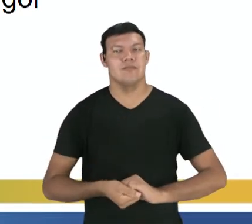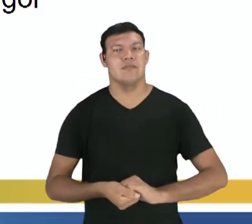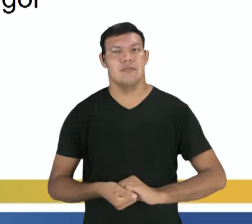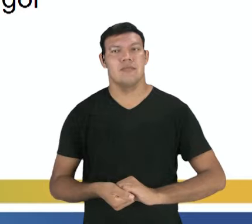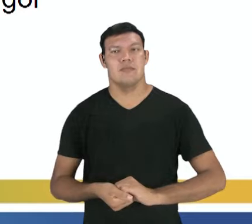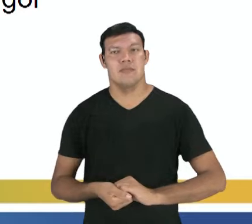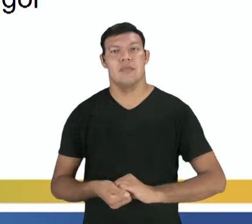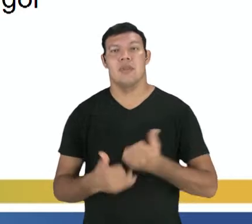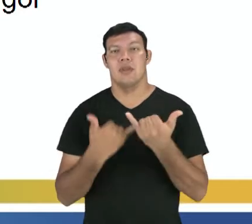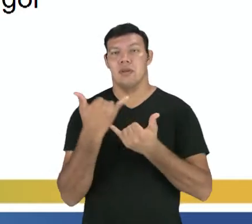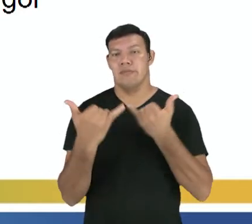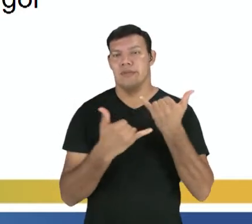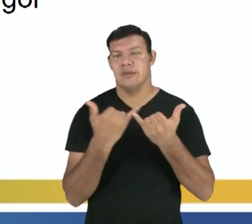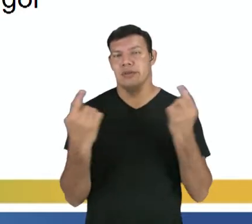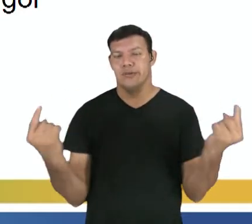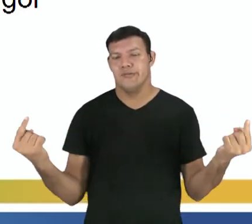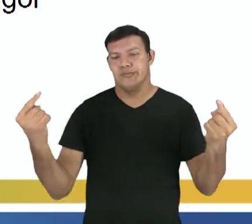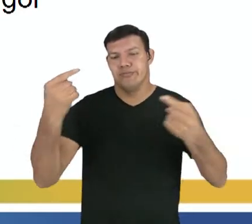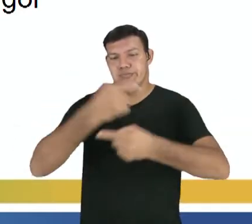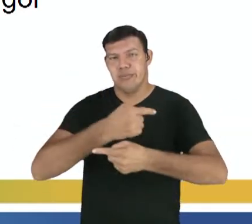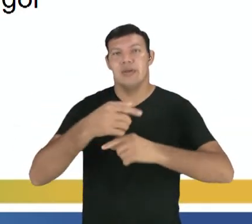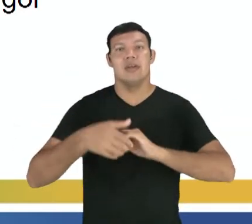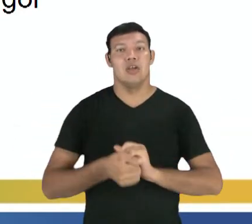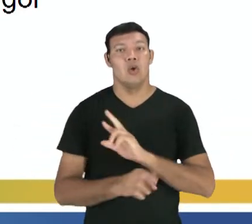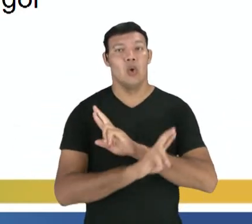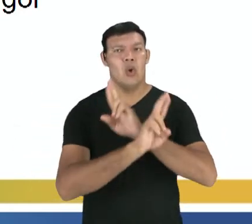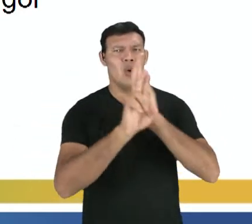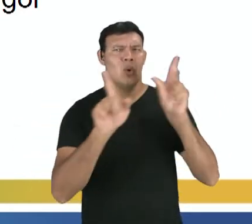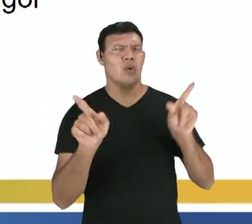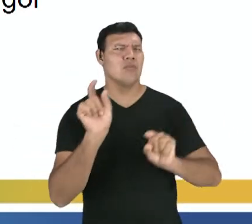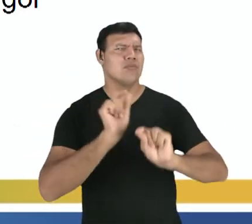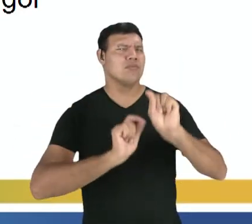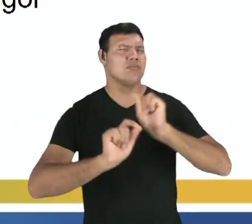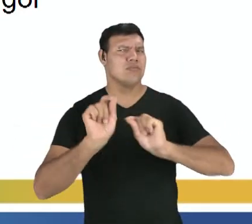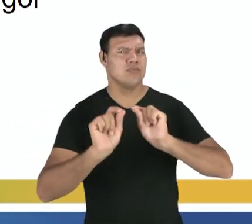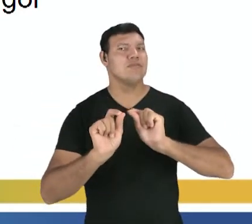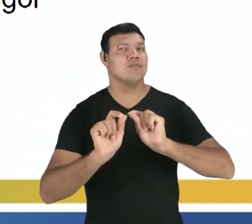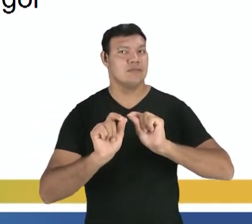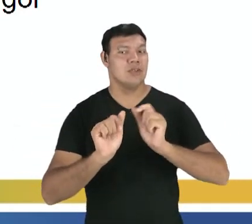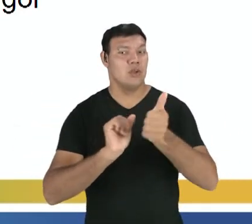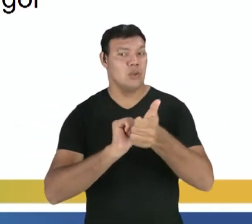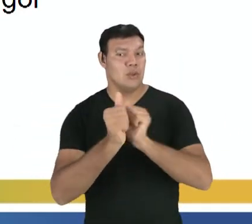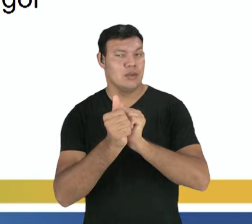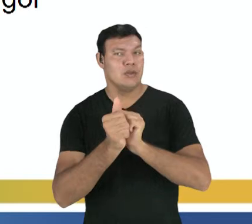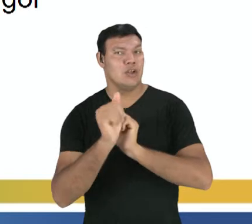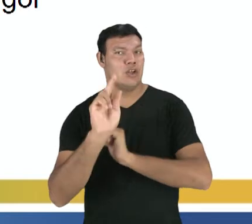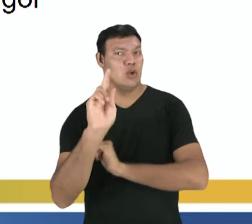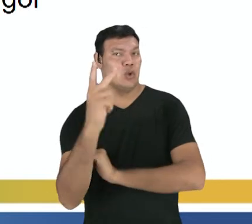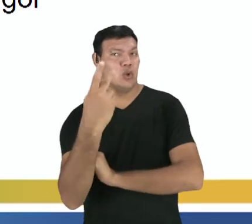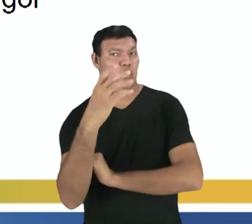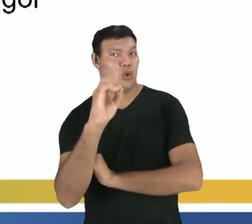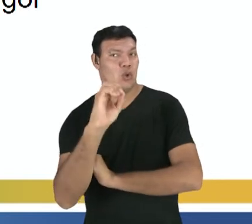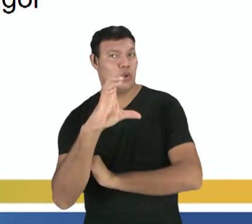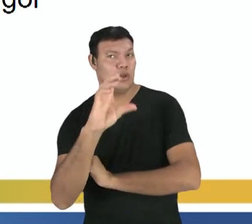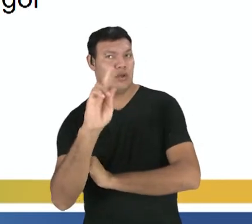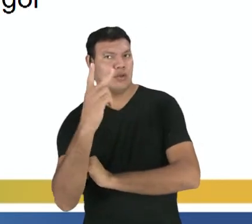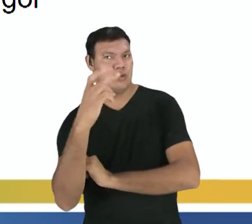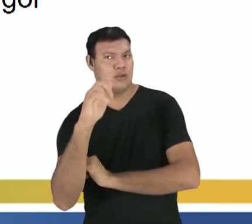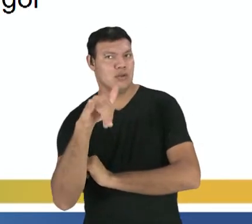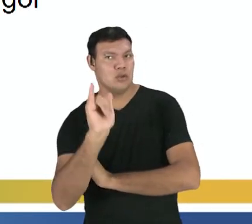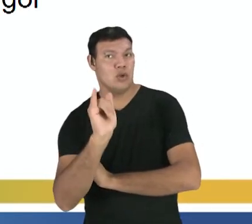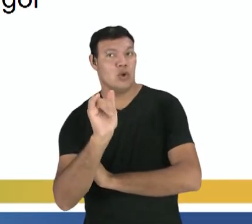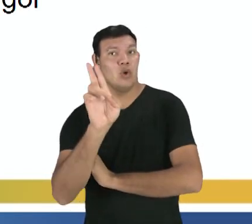jogando uma contra a outra. E o mais diferente dentro desse esporte, que é o hockey, é que os